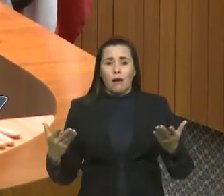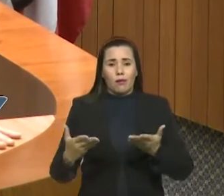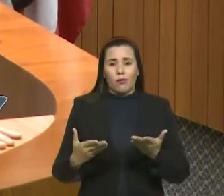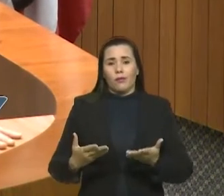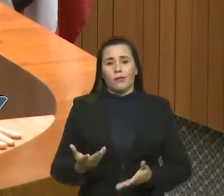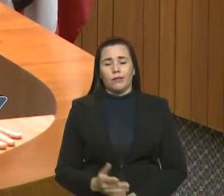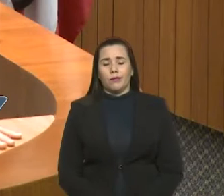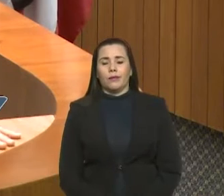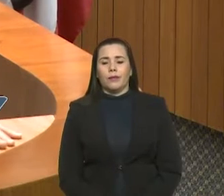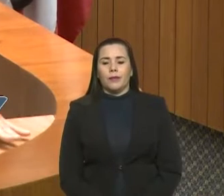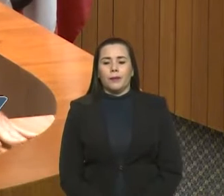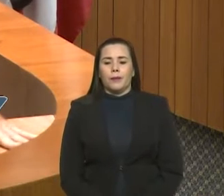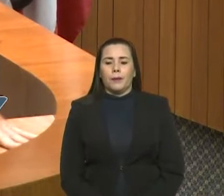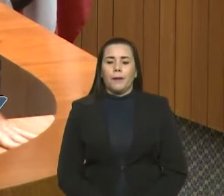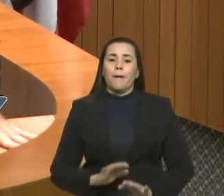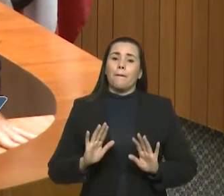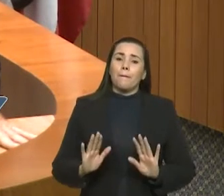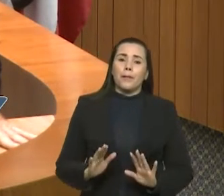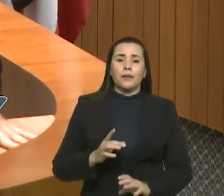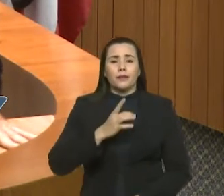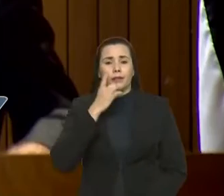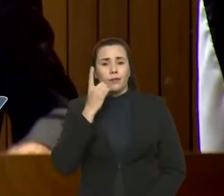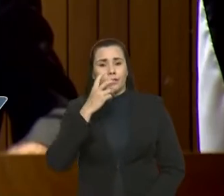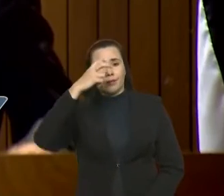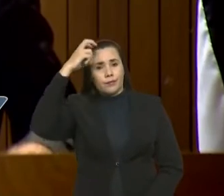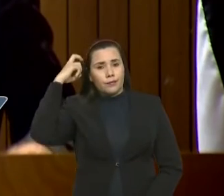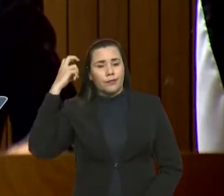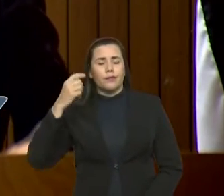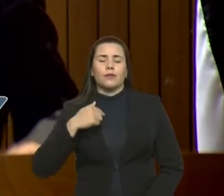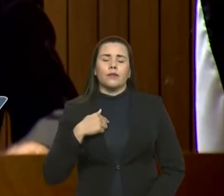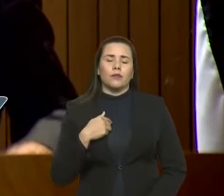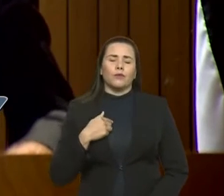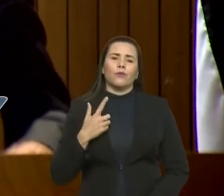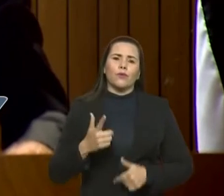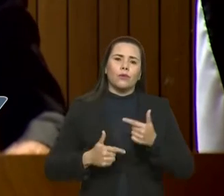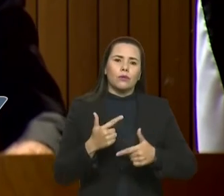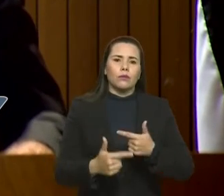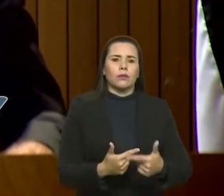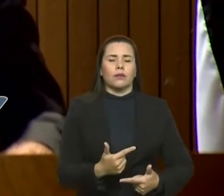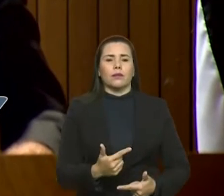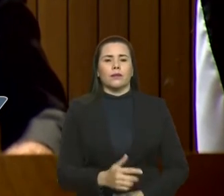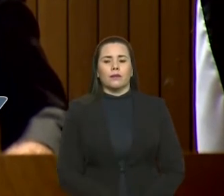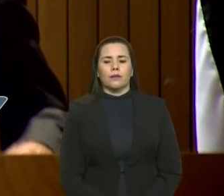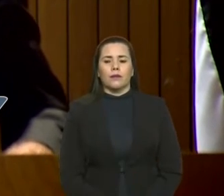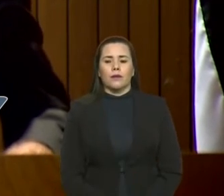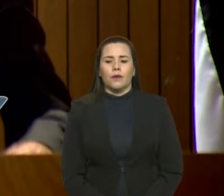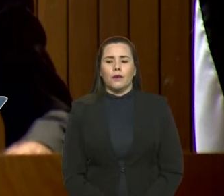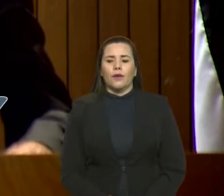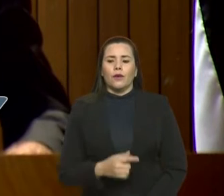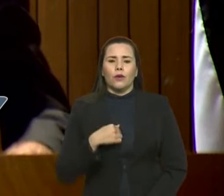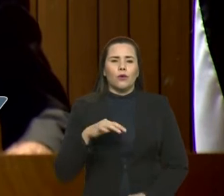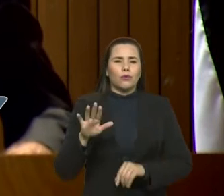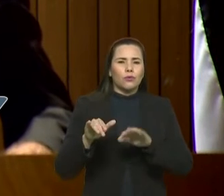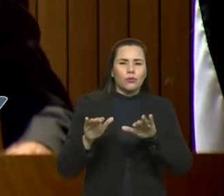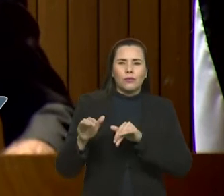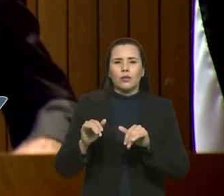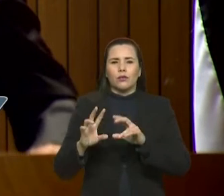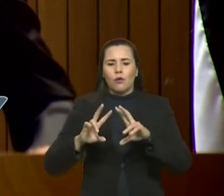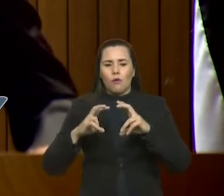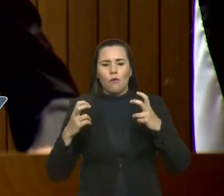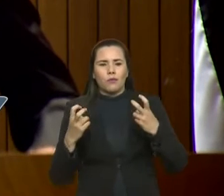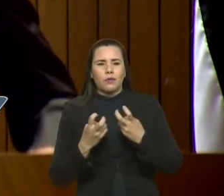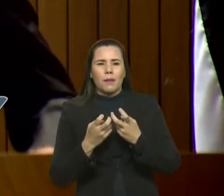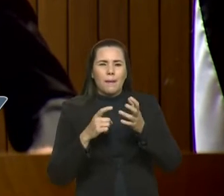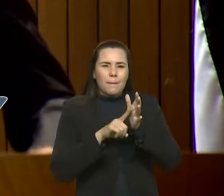Soares sugeriu mudanças no programa de promoções da Polícia Militar do Maranhão. E tem feito até comissão de estudos nesse